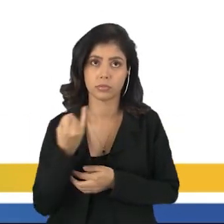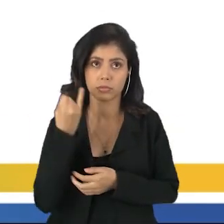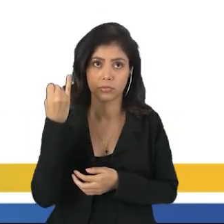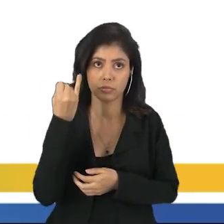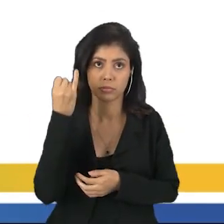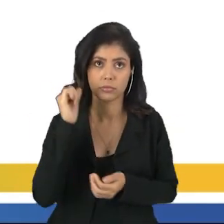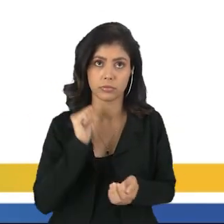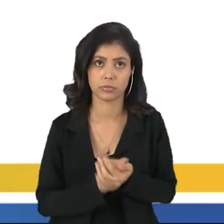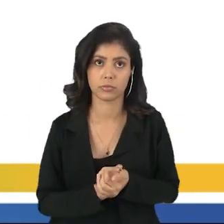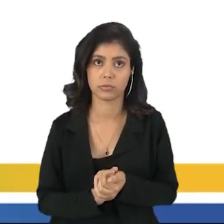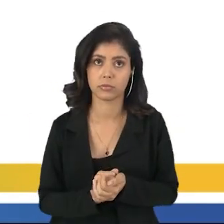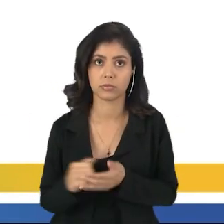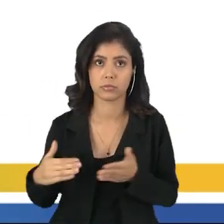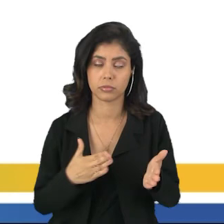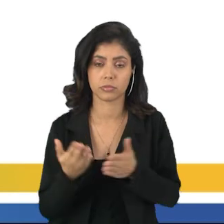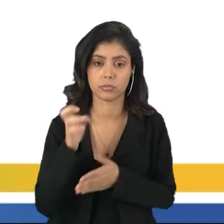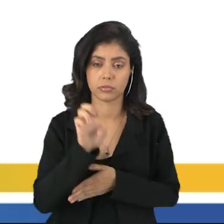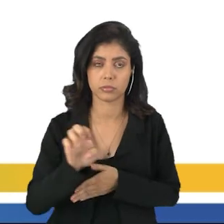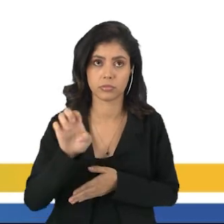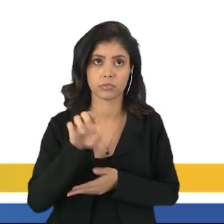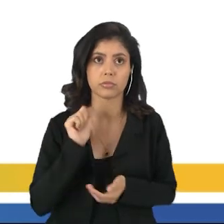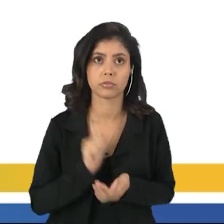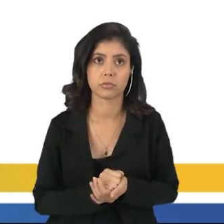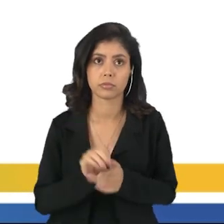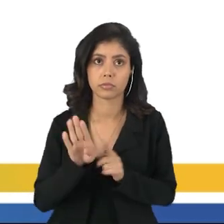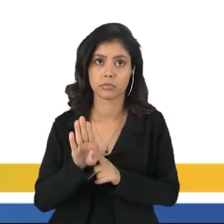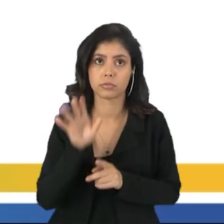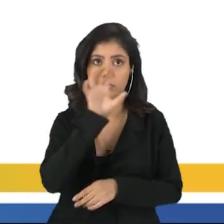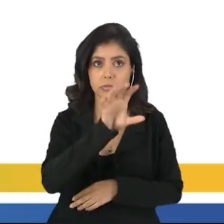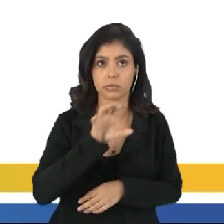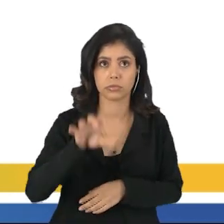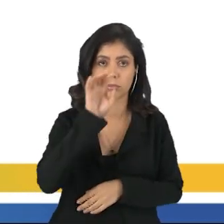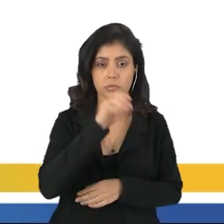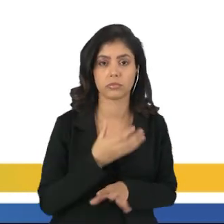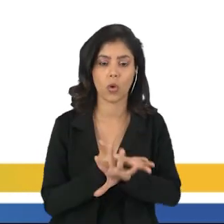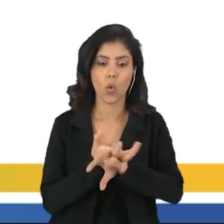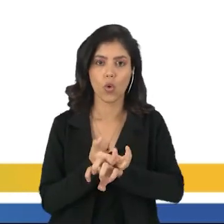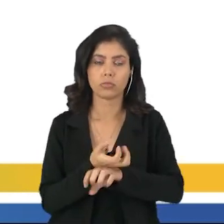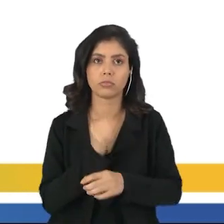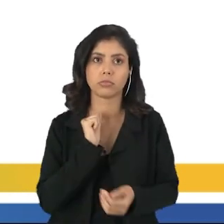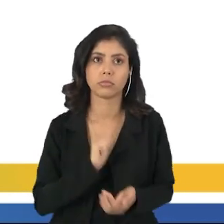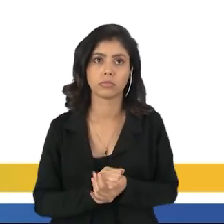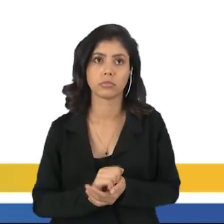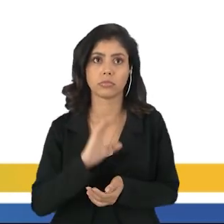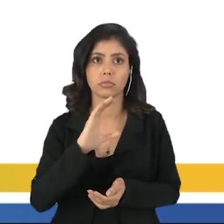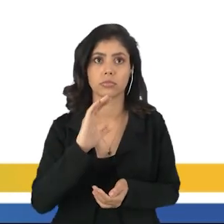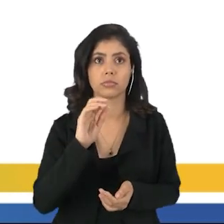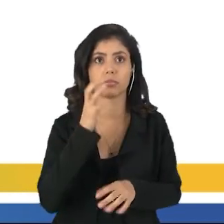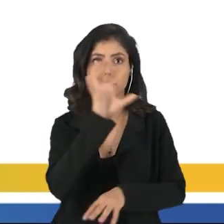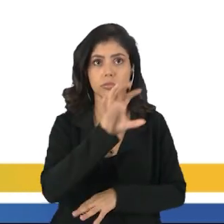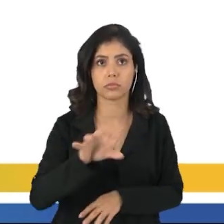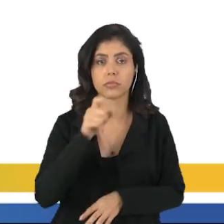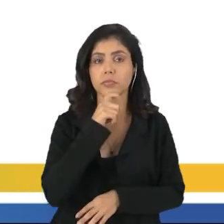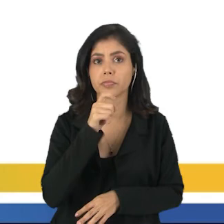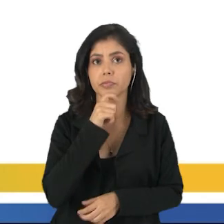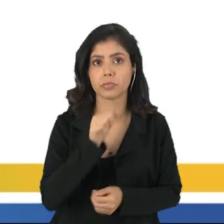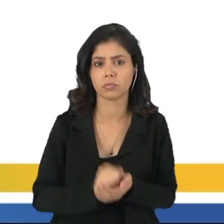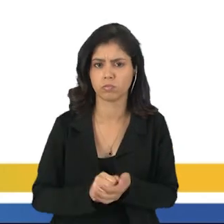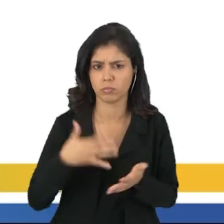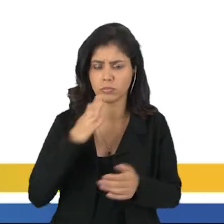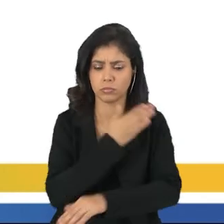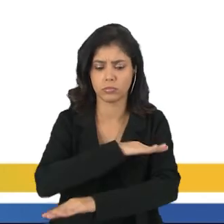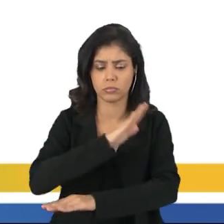questão está associado a: letra A, aos principais rios da Europa; letra B, regiões